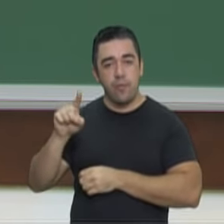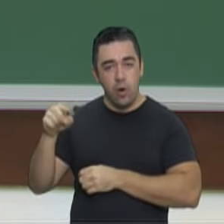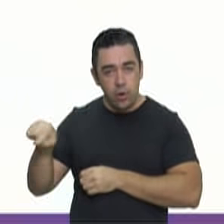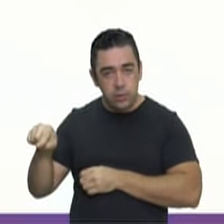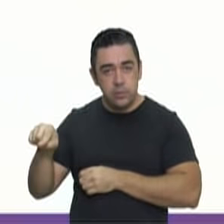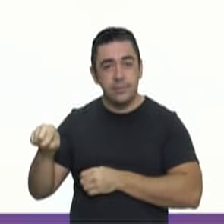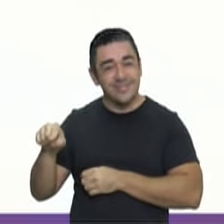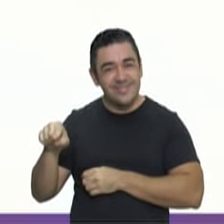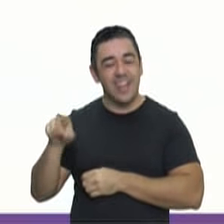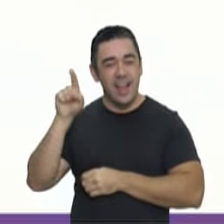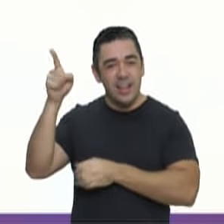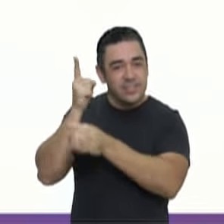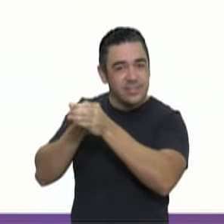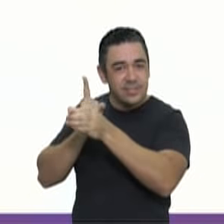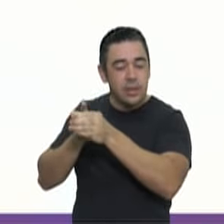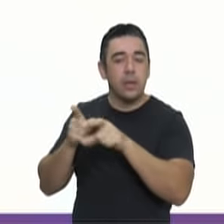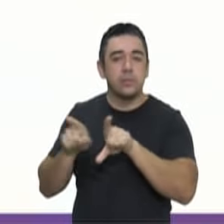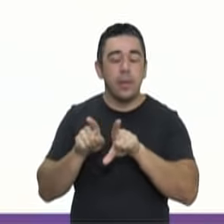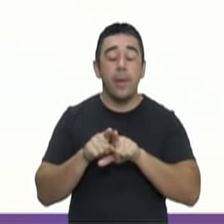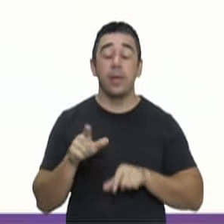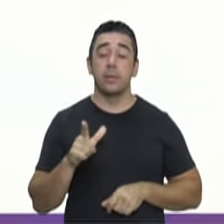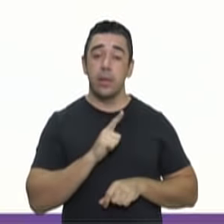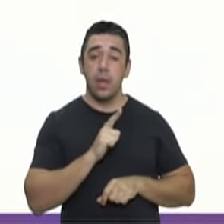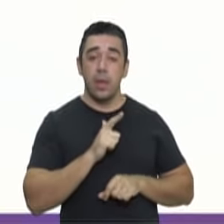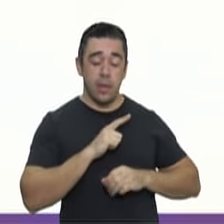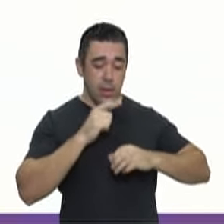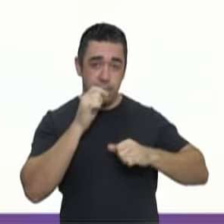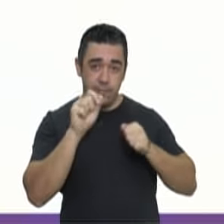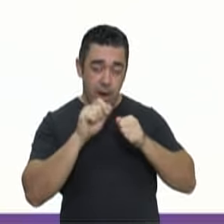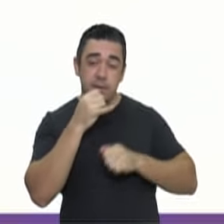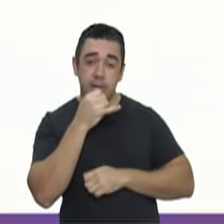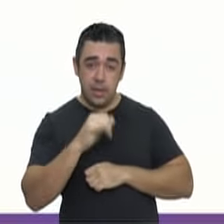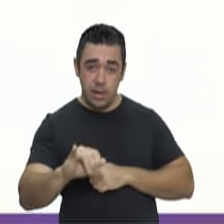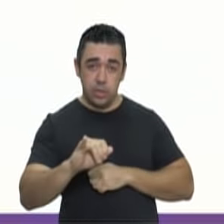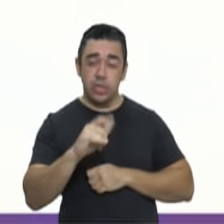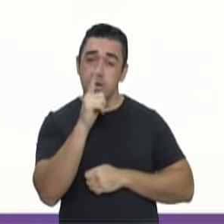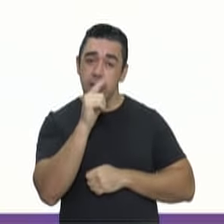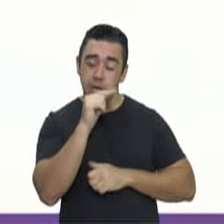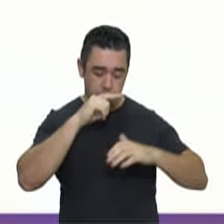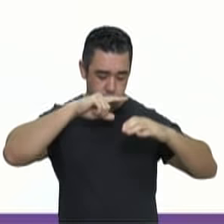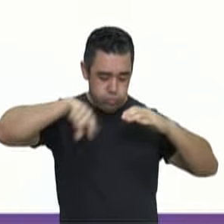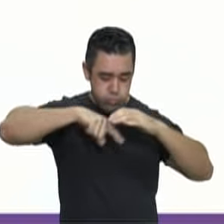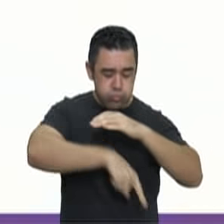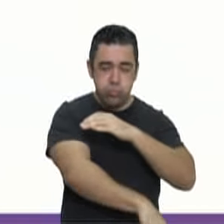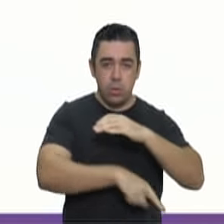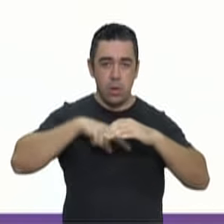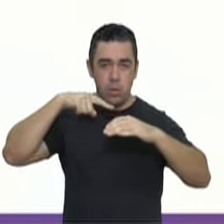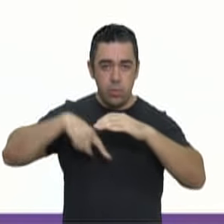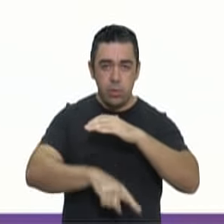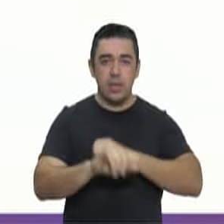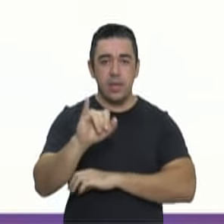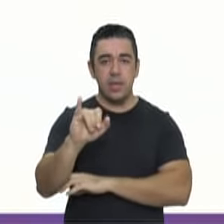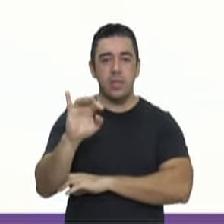Iguaçu. E nós temos também a usina hidrelétrica de Itaipu, uma outra imagem aqui da usina hidrelétrica de